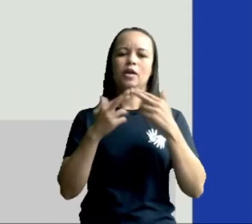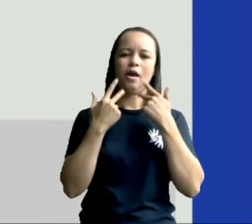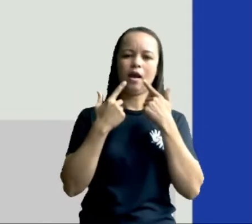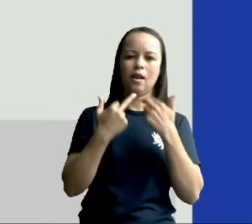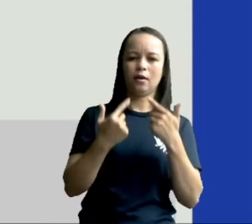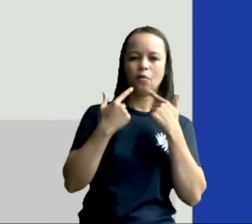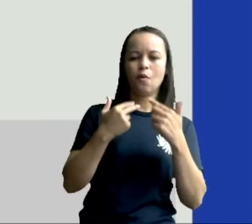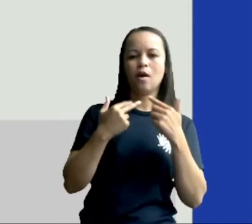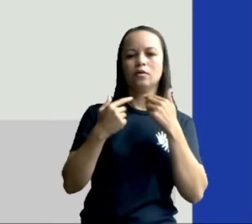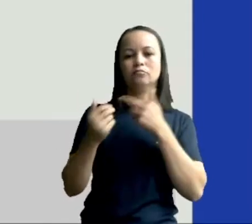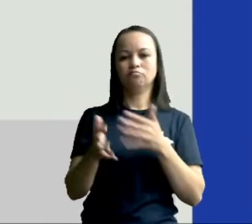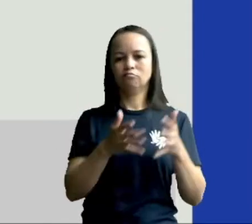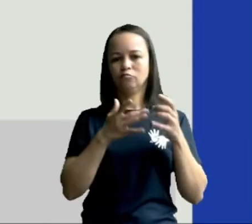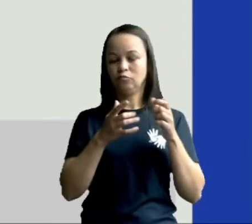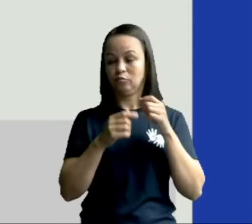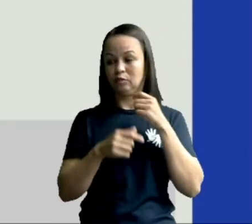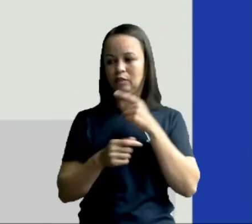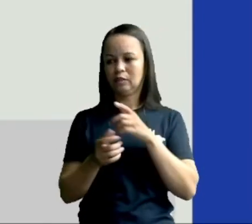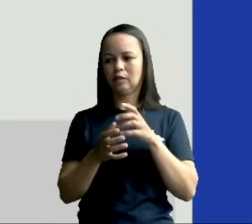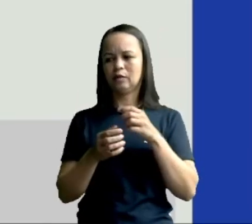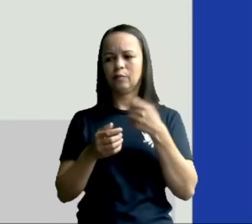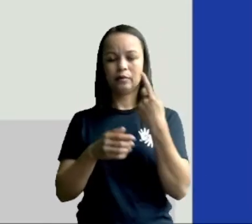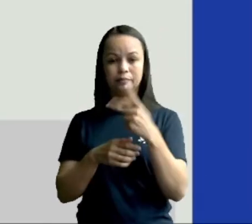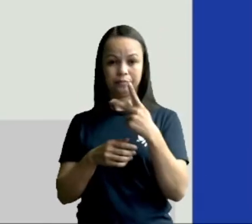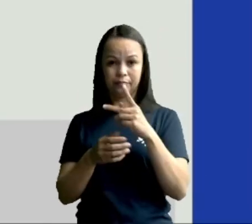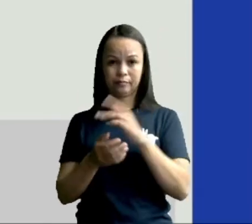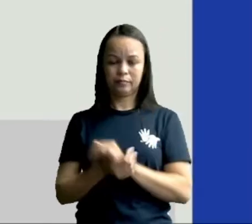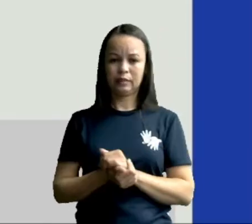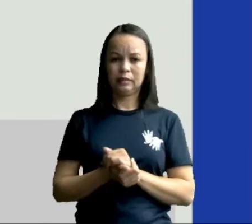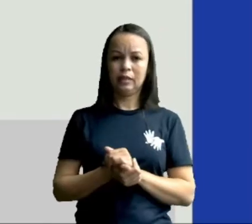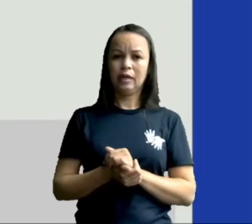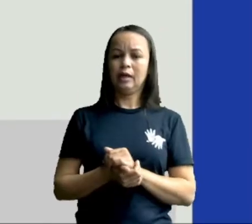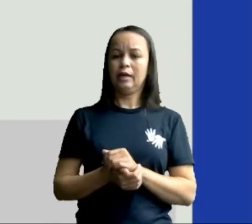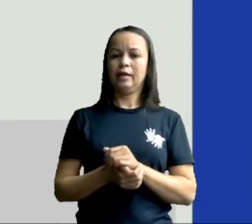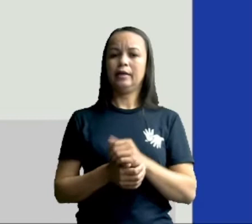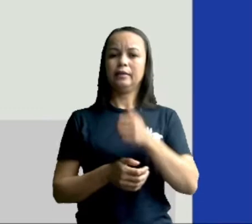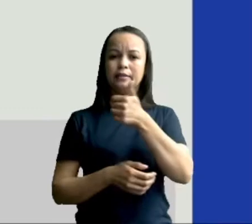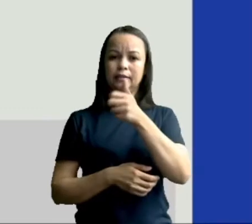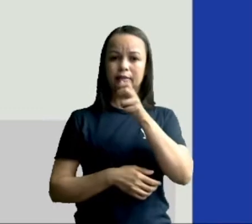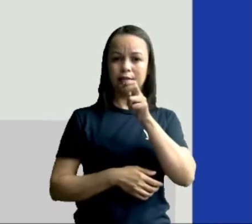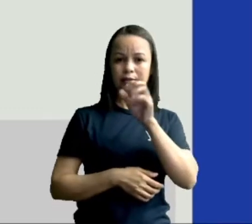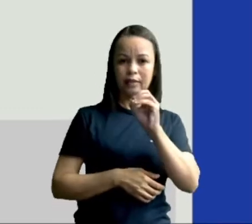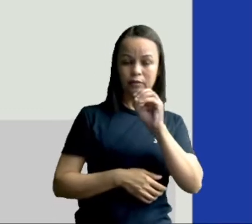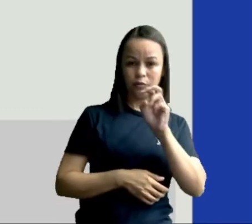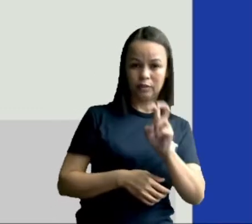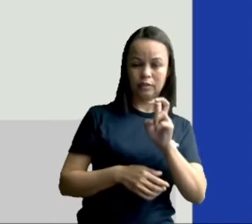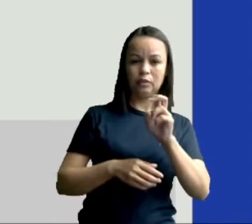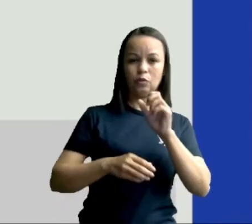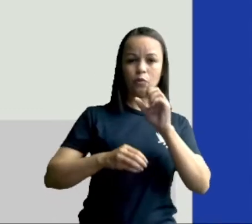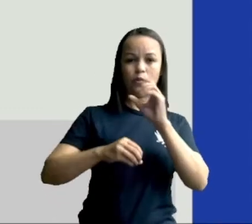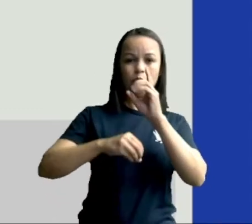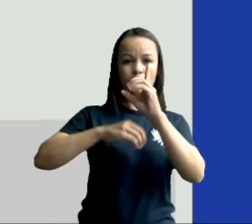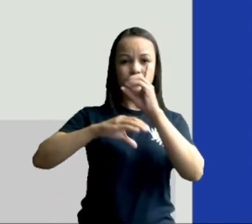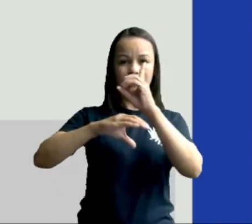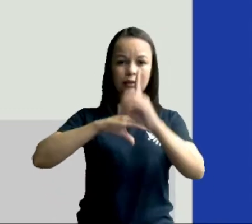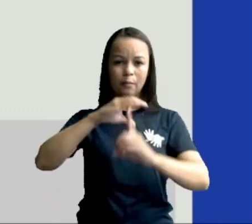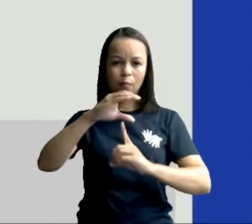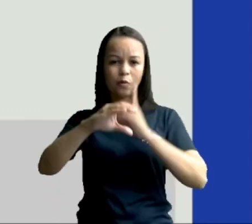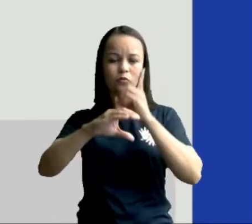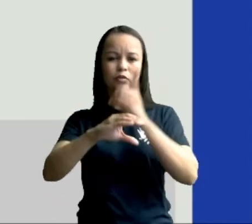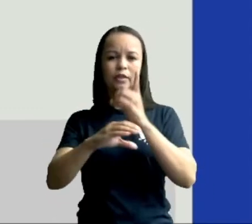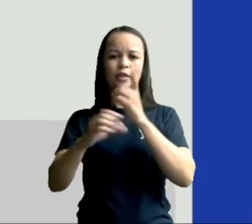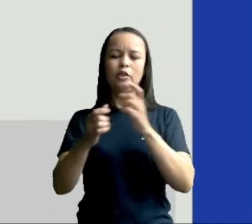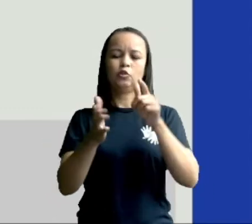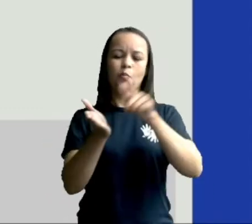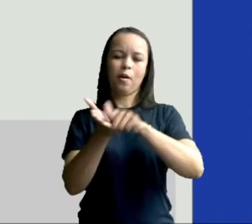suporte físico para estes. Na verdade, em 105, no ano 105 depois de Cristo, o papel foi feito